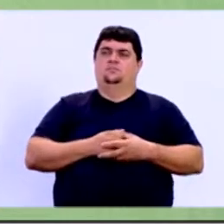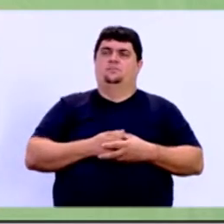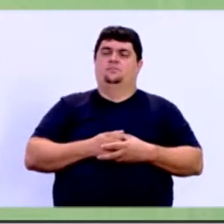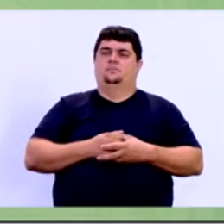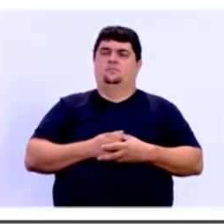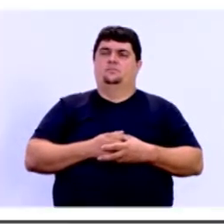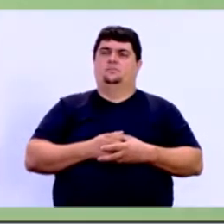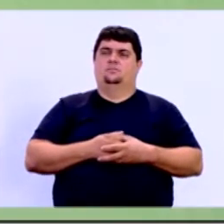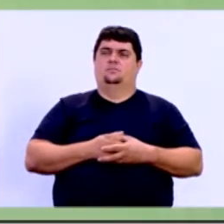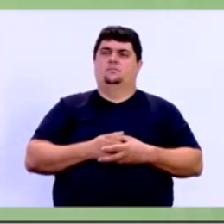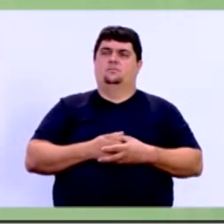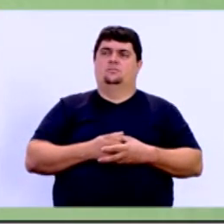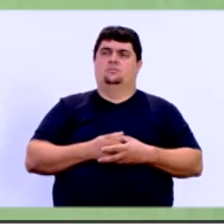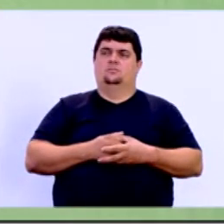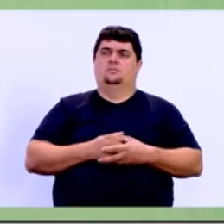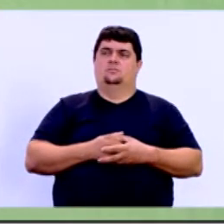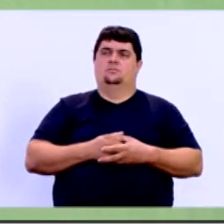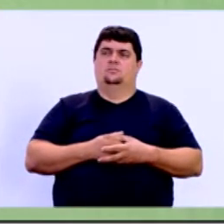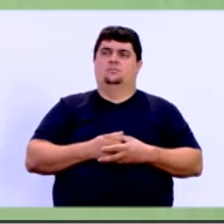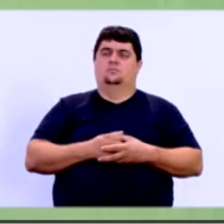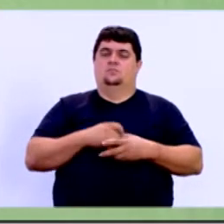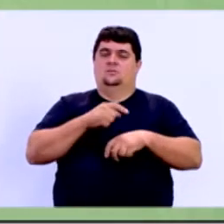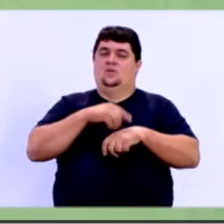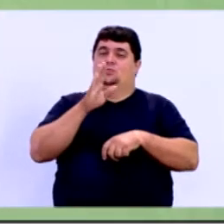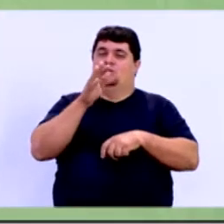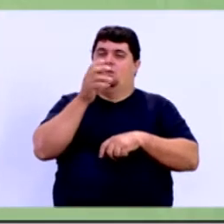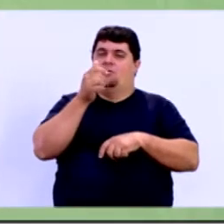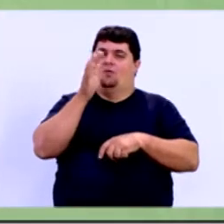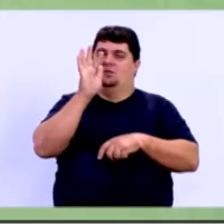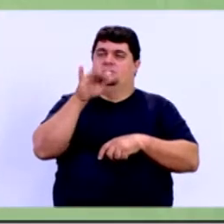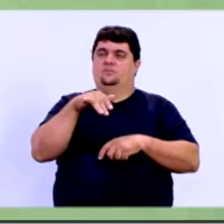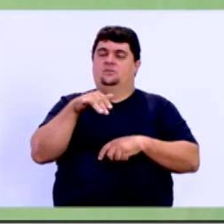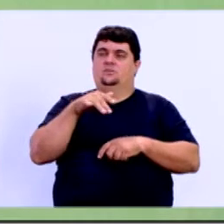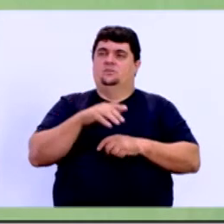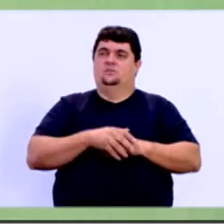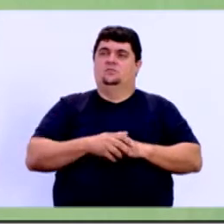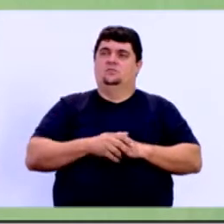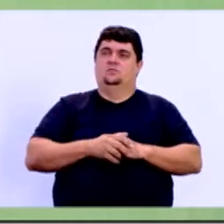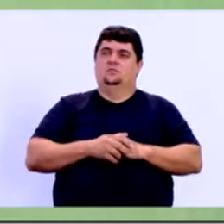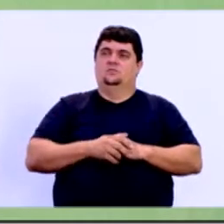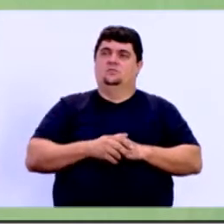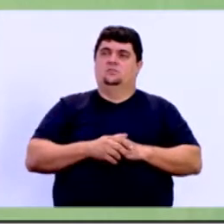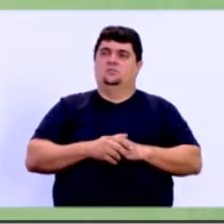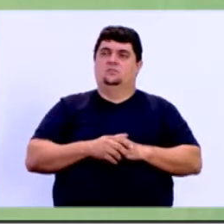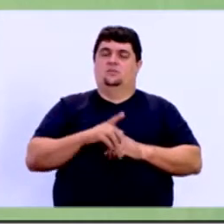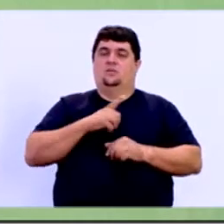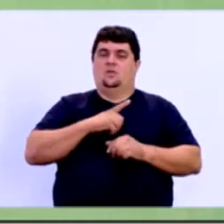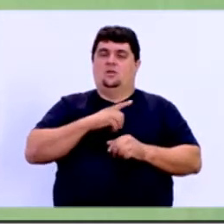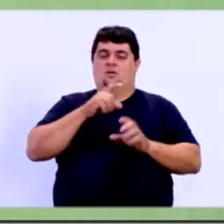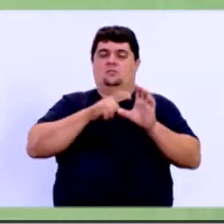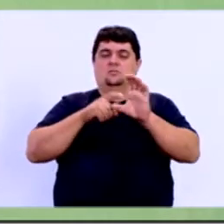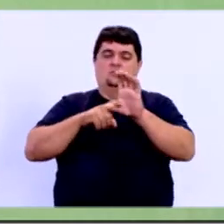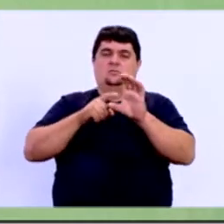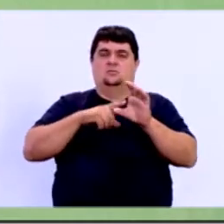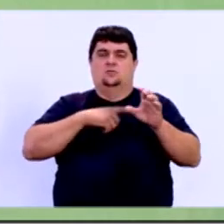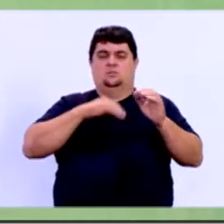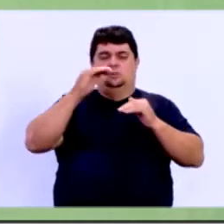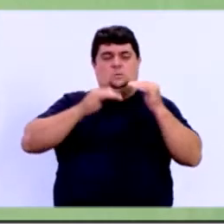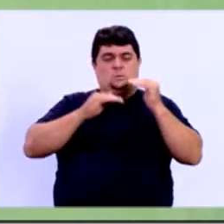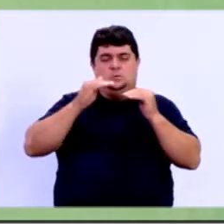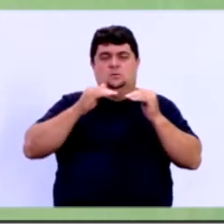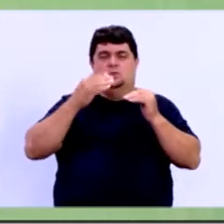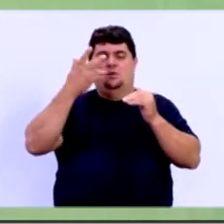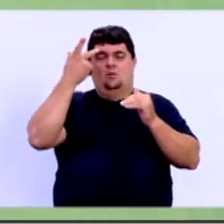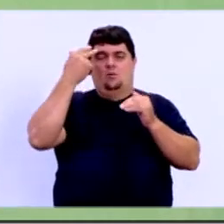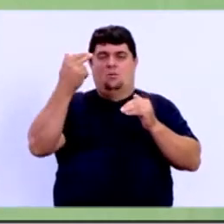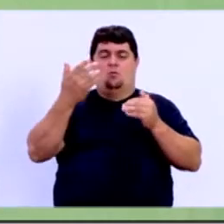O que mais? Nosso tempo está acabando, né? Então essas despesas elas ocorrem aí dentro da organização de forma equilibrada, de forma